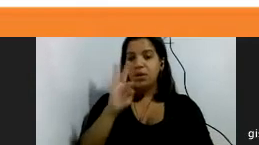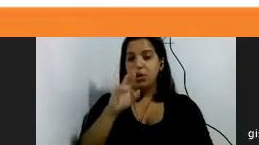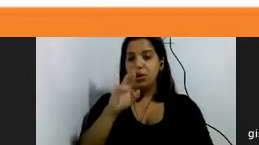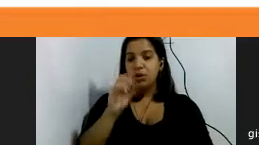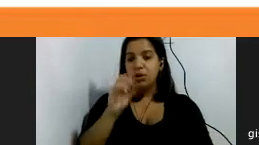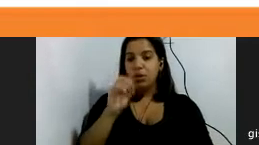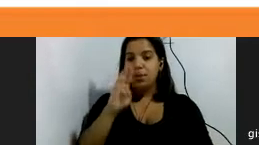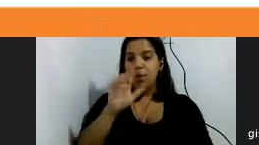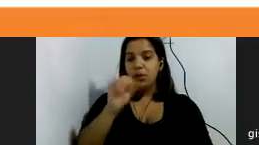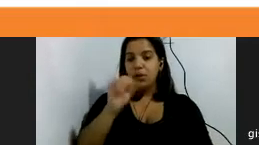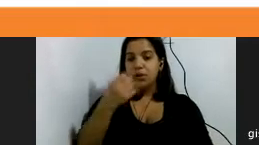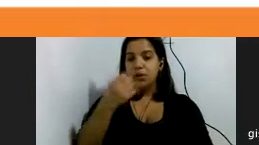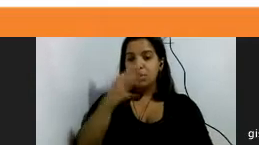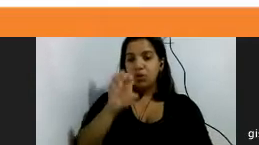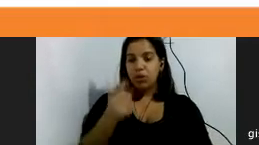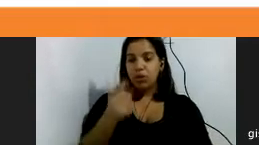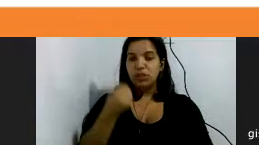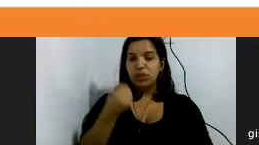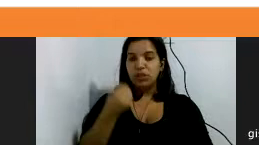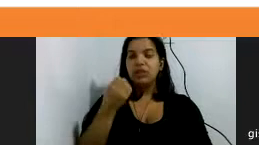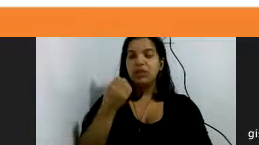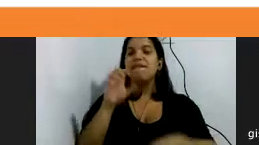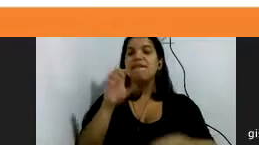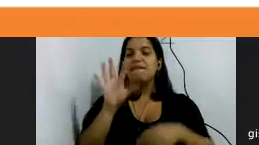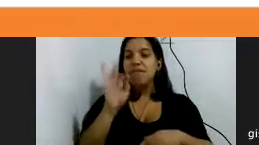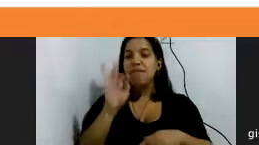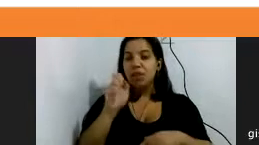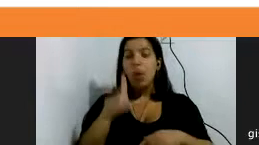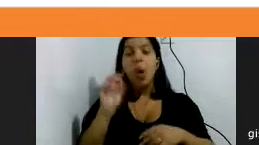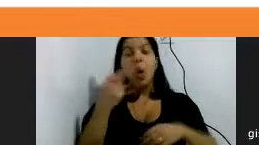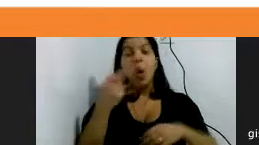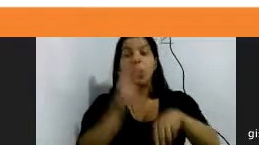ou então doença hemolítica do recém-nascido.